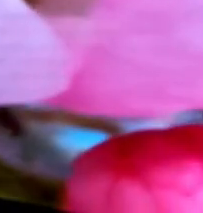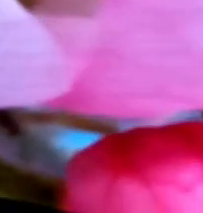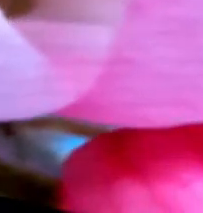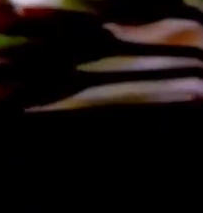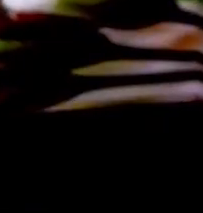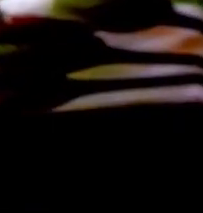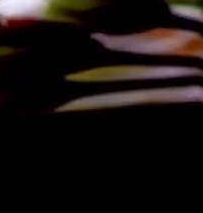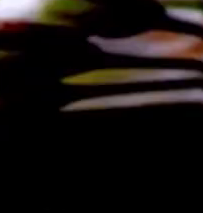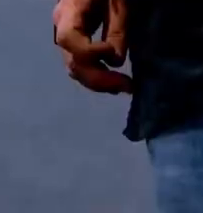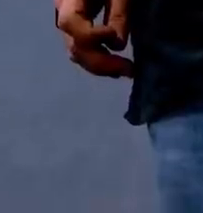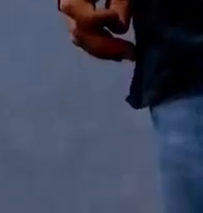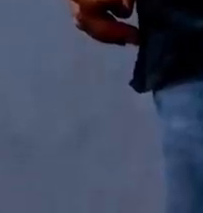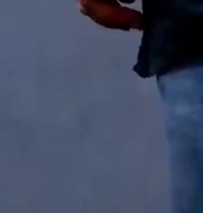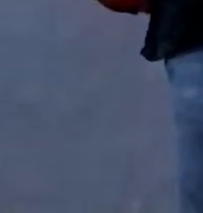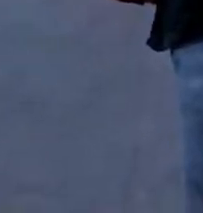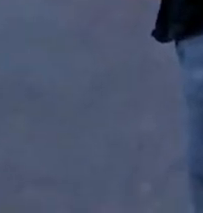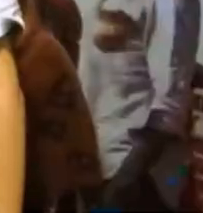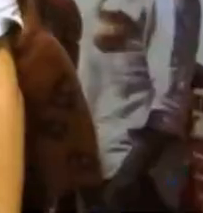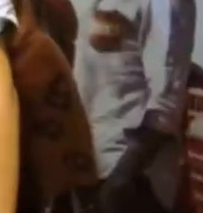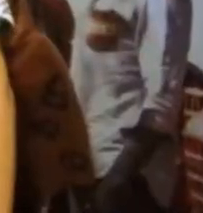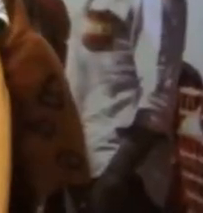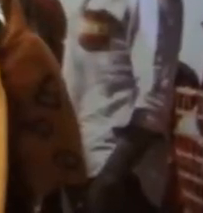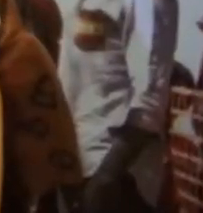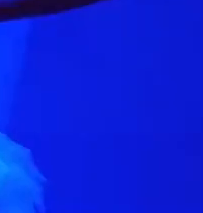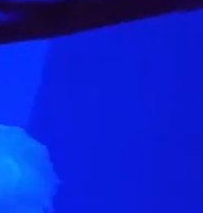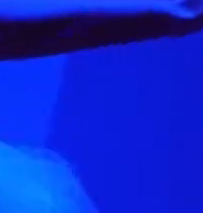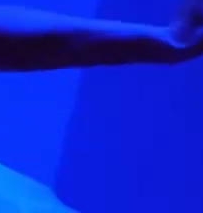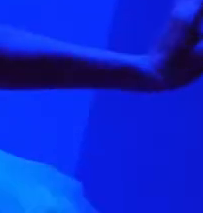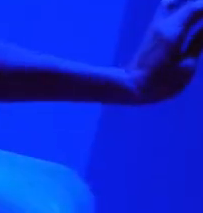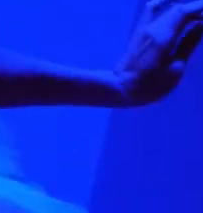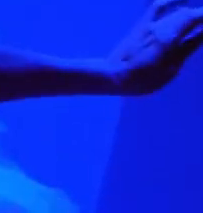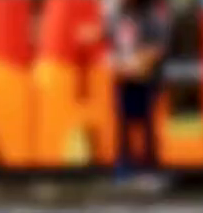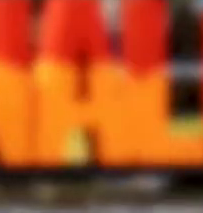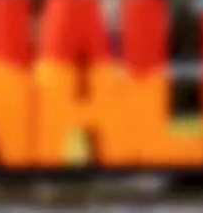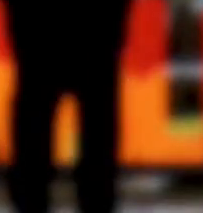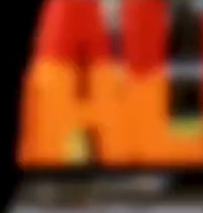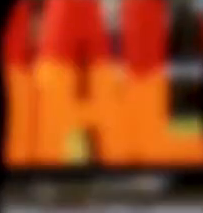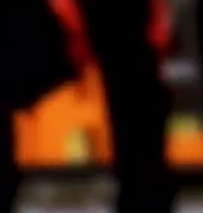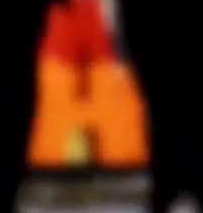a edição especial de 40 anos da Bienal viu